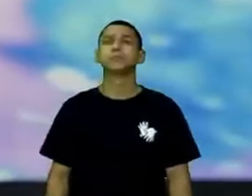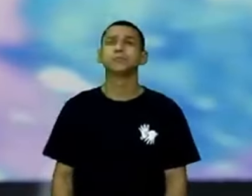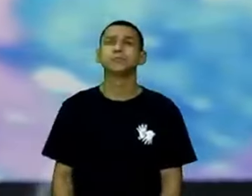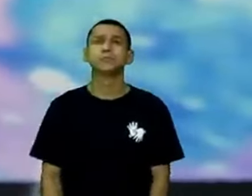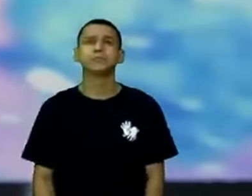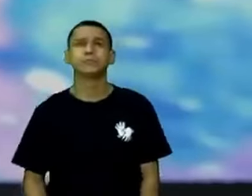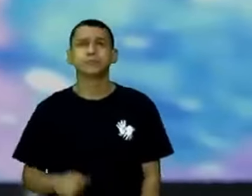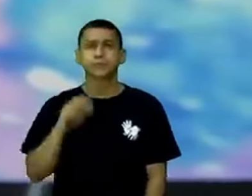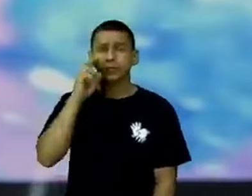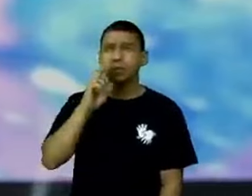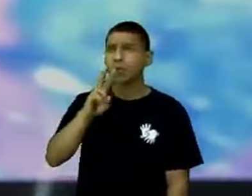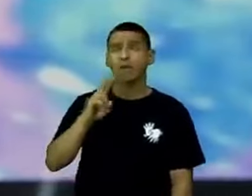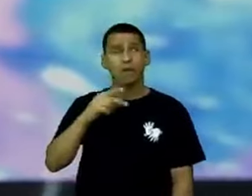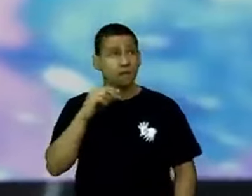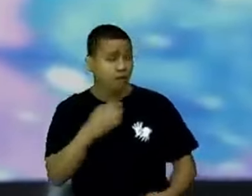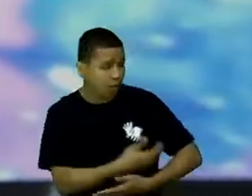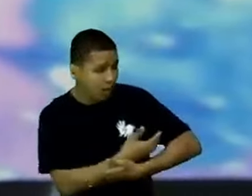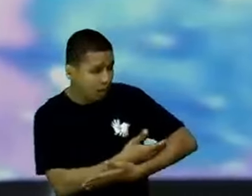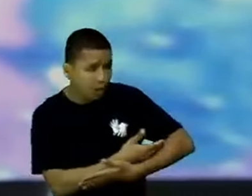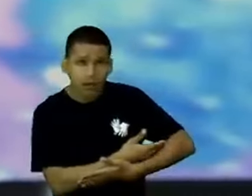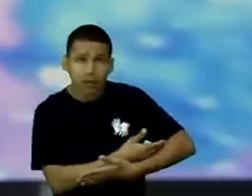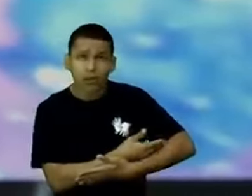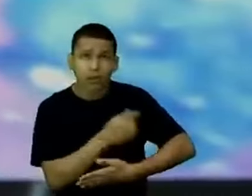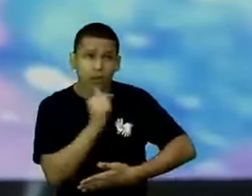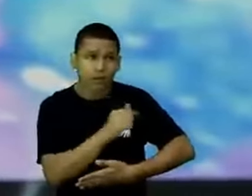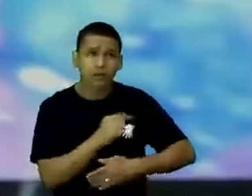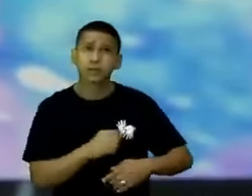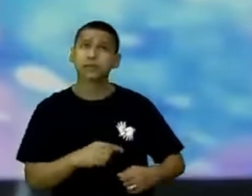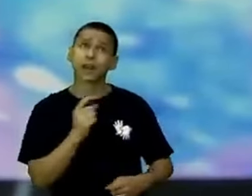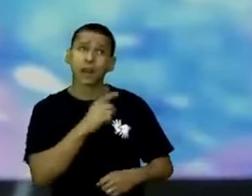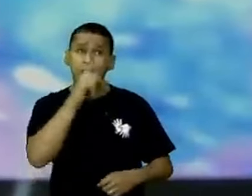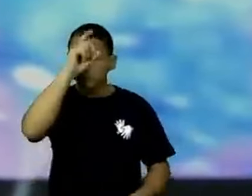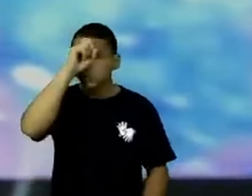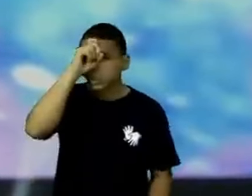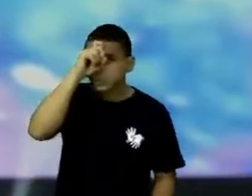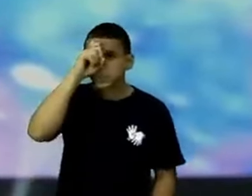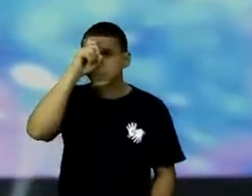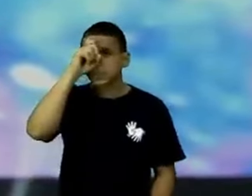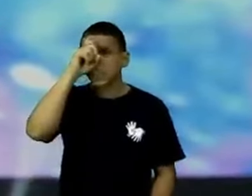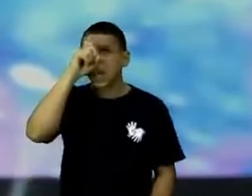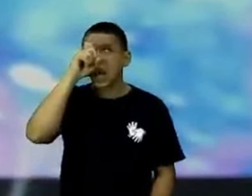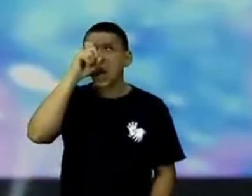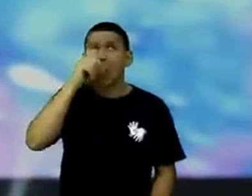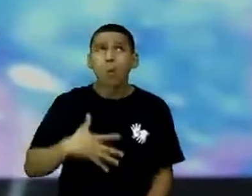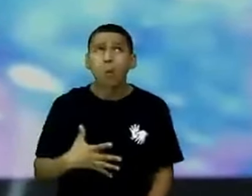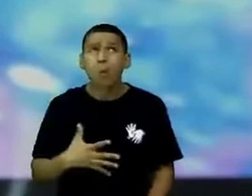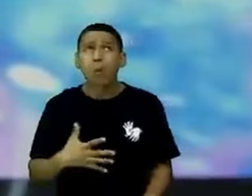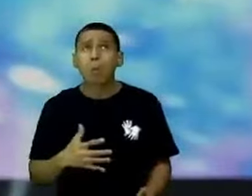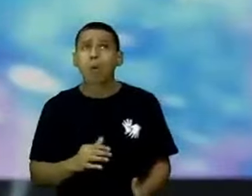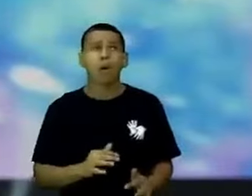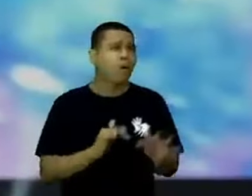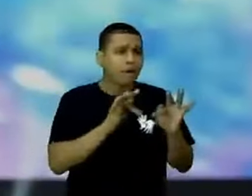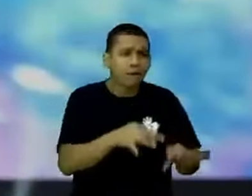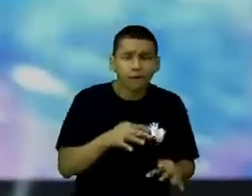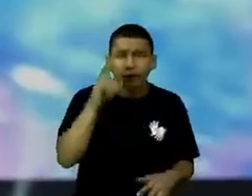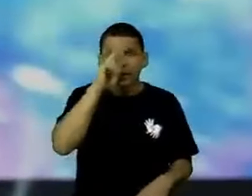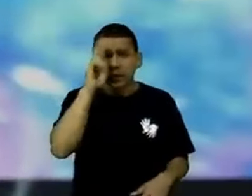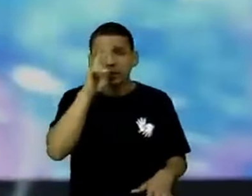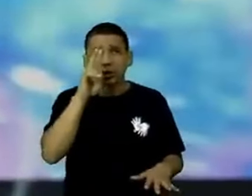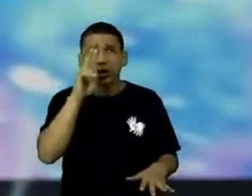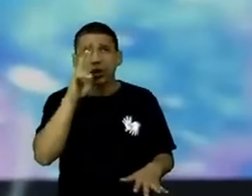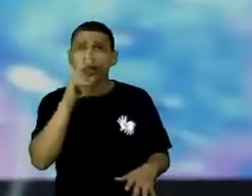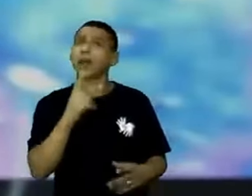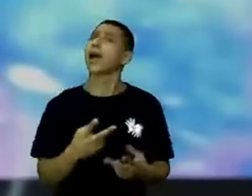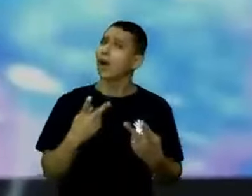Eu vi a criança entubada, eu falei, meu Deus, como é que foi o final dessa história? Será que é o mesmo filho ou será que é outro filho? Porque pela ótica